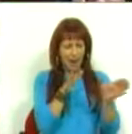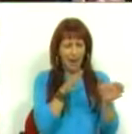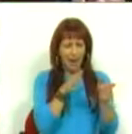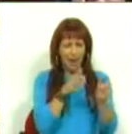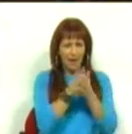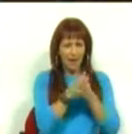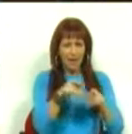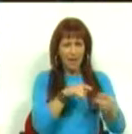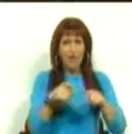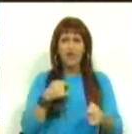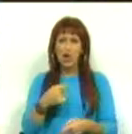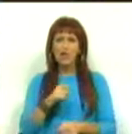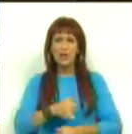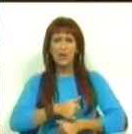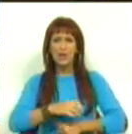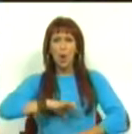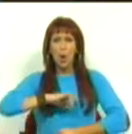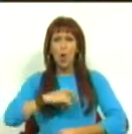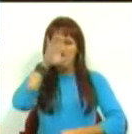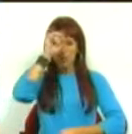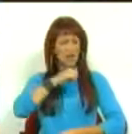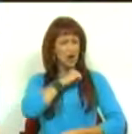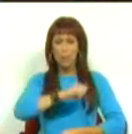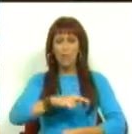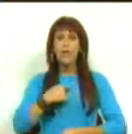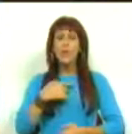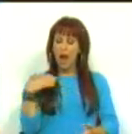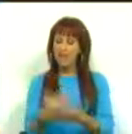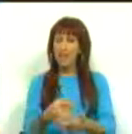políticos. Estamos confiantes que este Governo não permitirá e